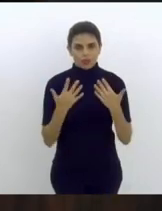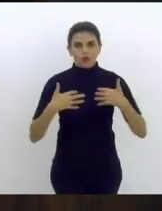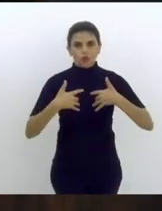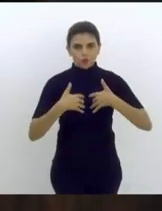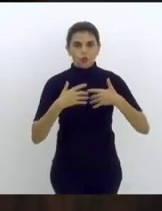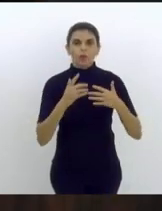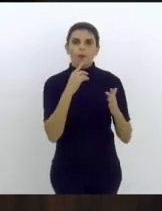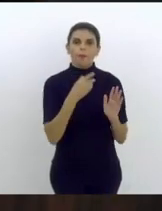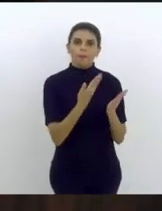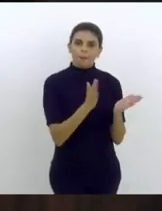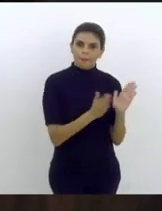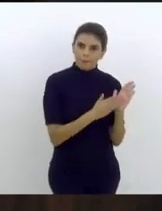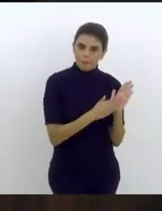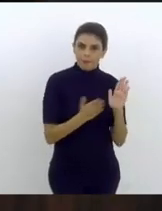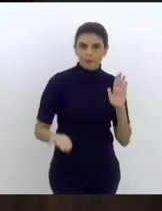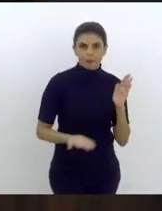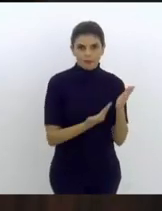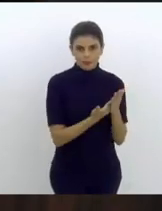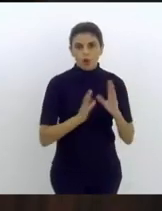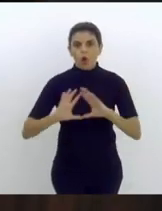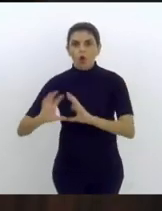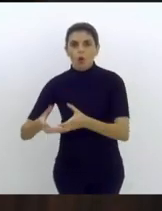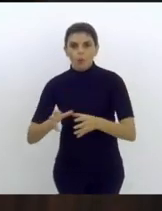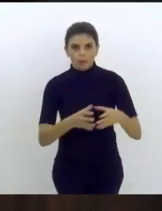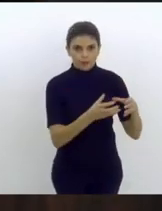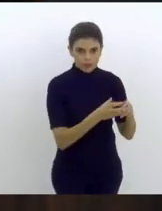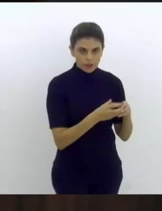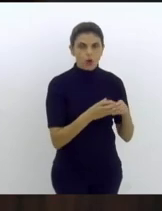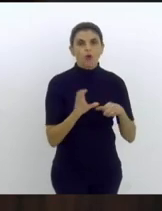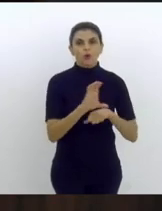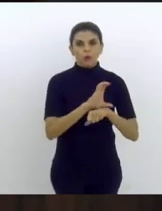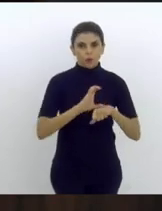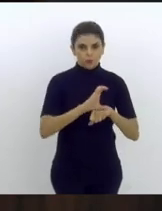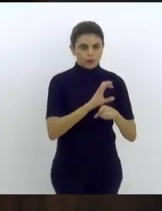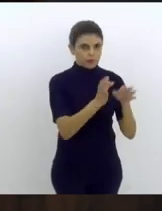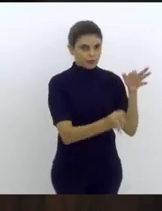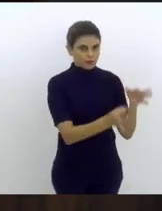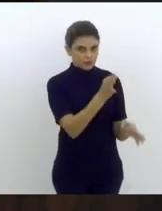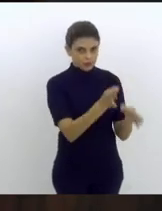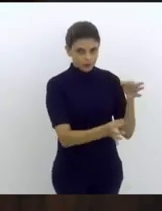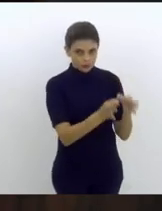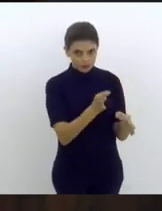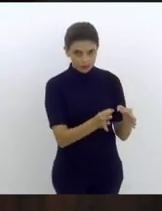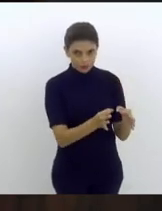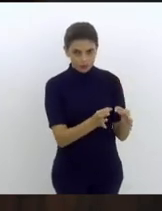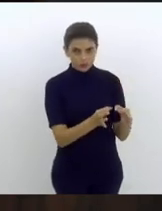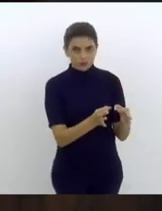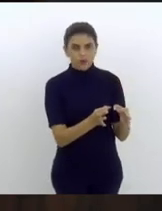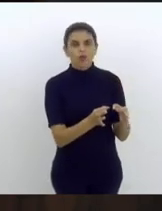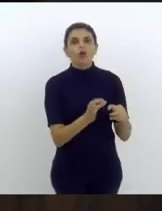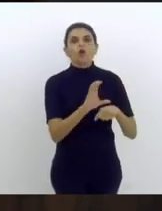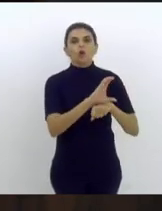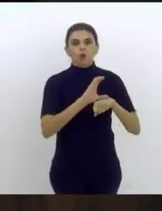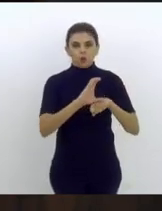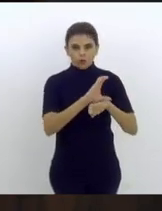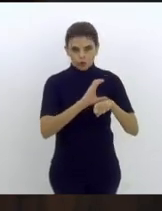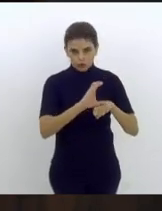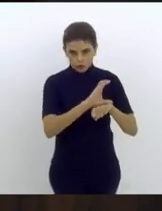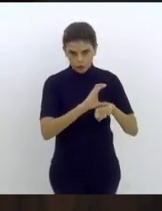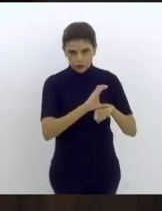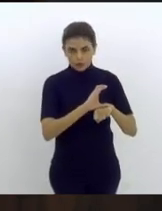pareceres das comissões de constituição e justiça pela constitucionalidade